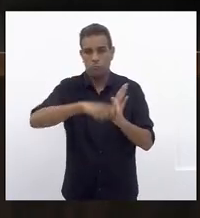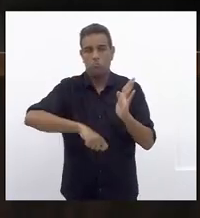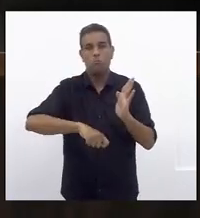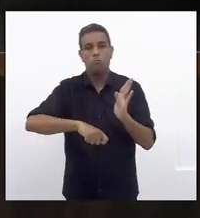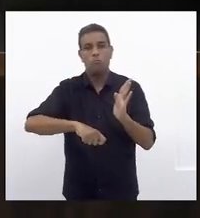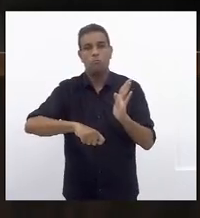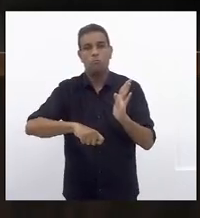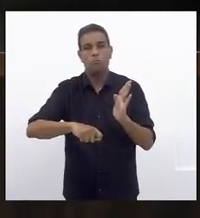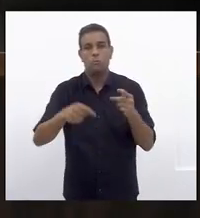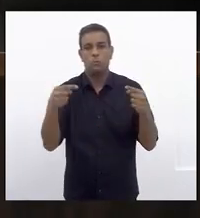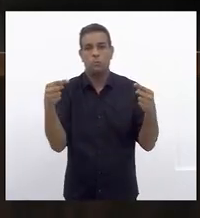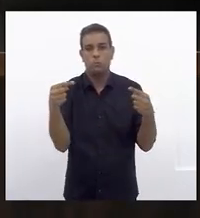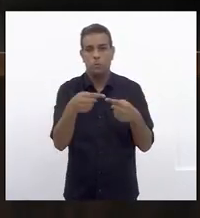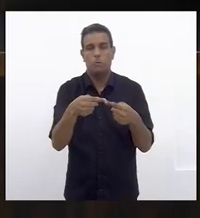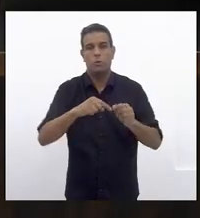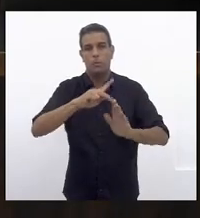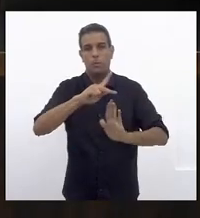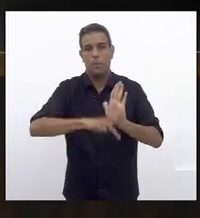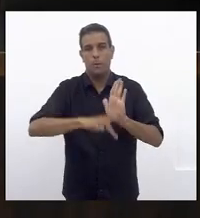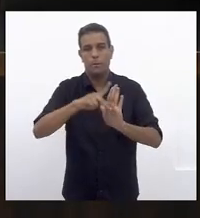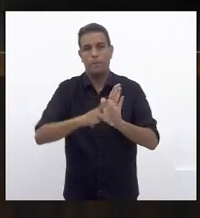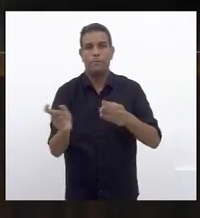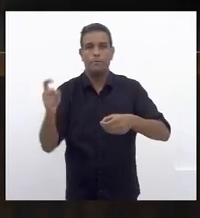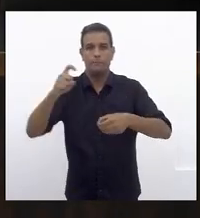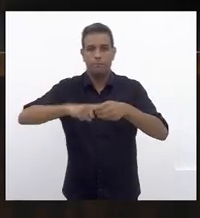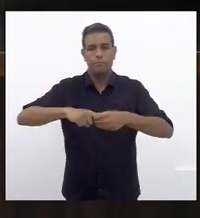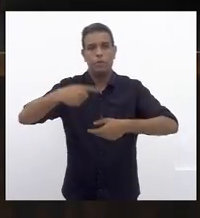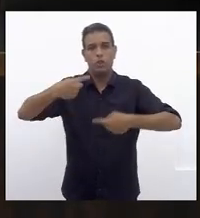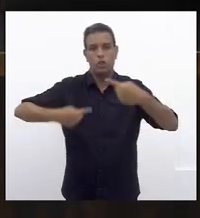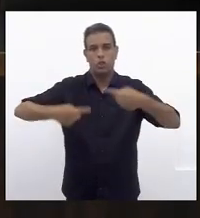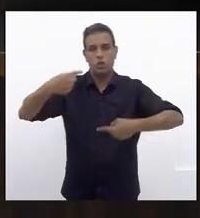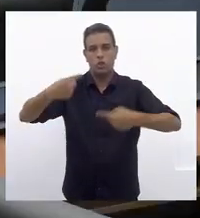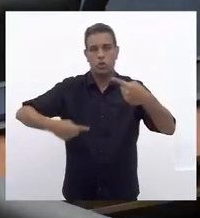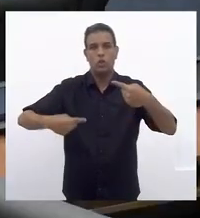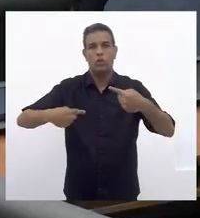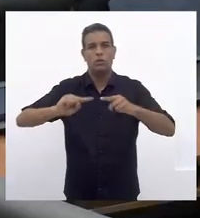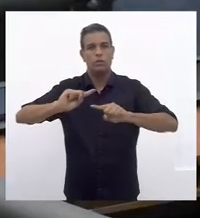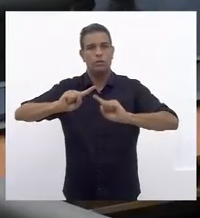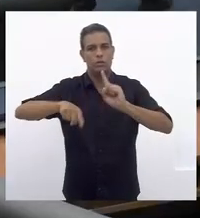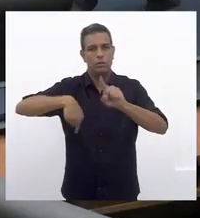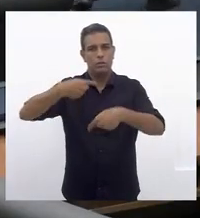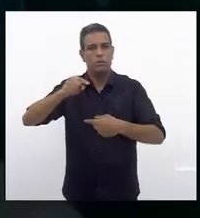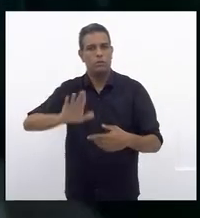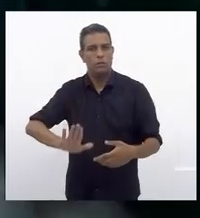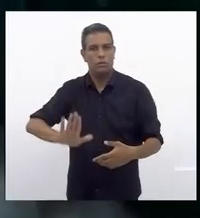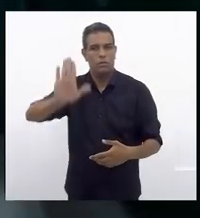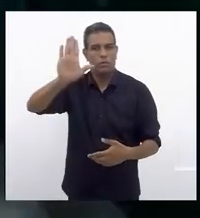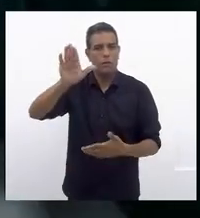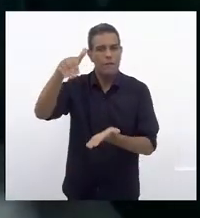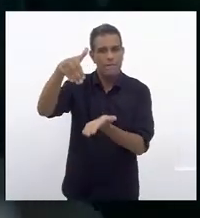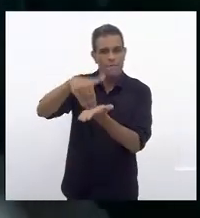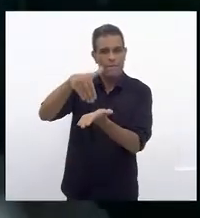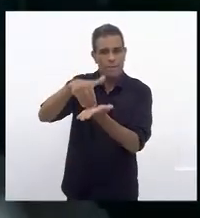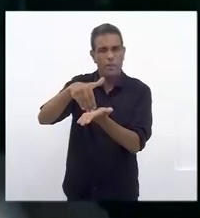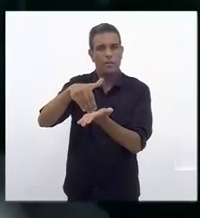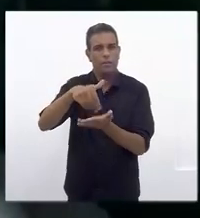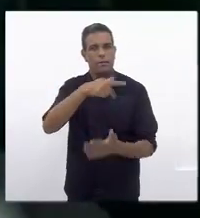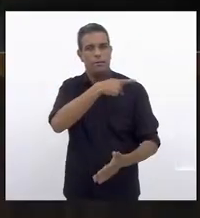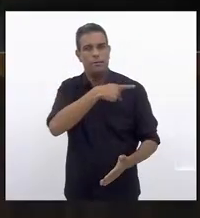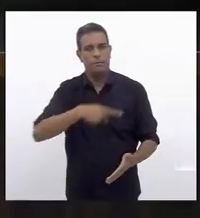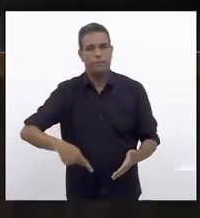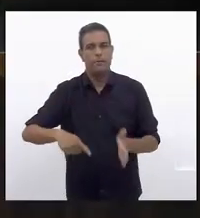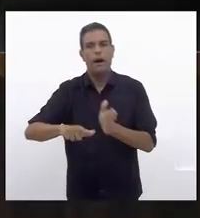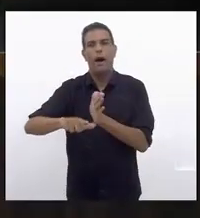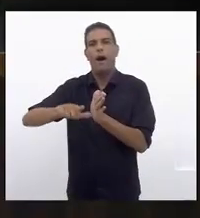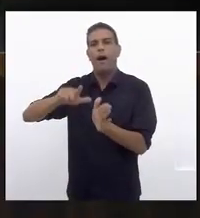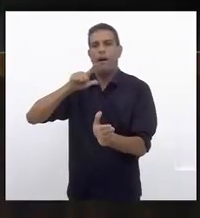promulgação, a resolução, promulgação. Vamos voltar para a discussão do projeto. Eu depois vou só declarar o voto ao final, 4894. Antes,